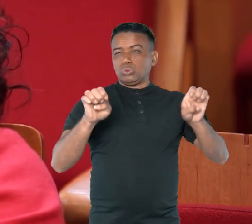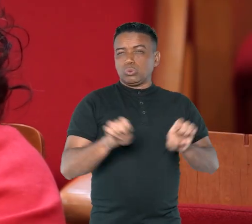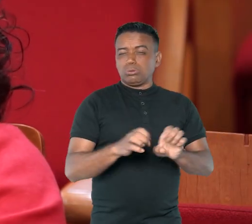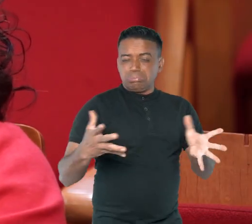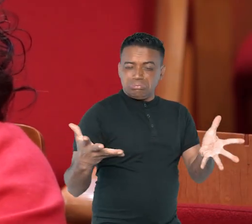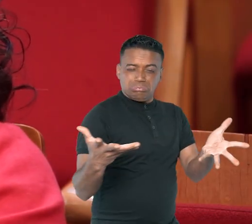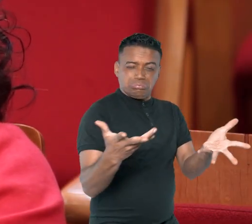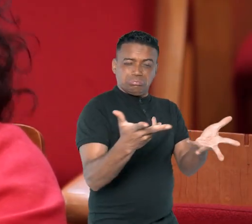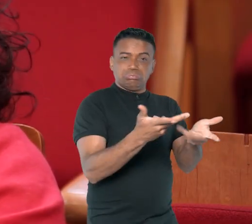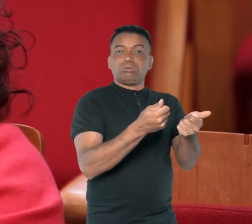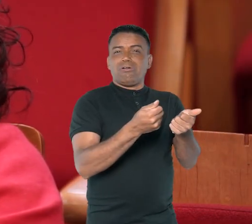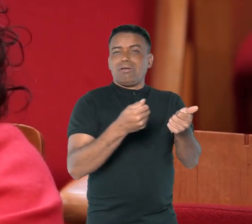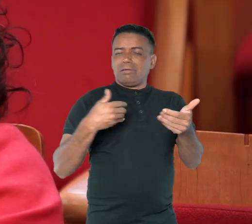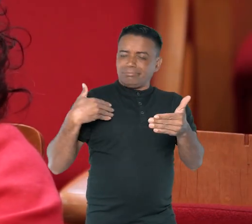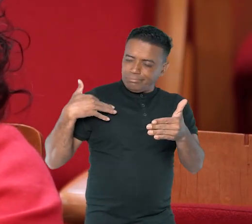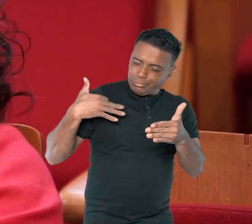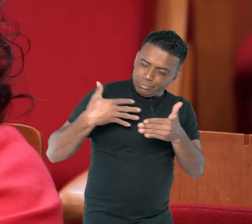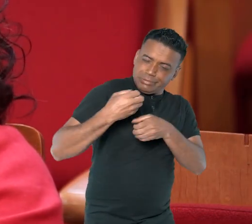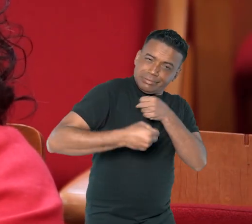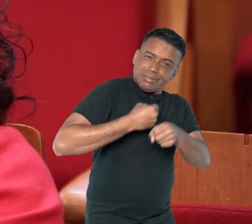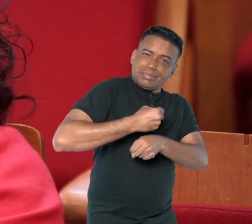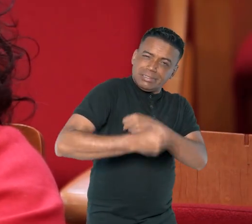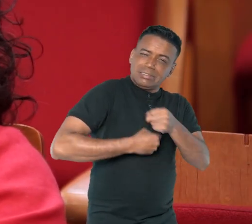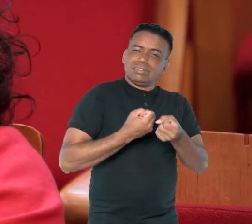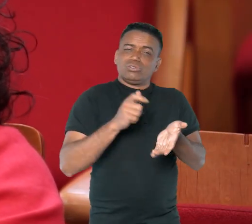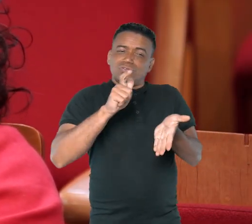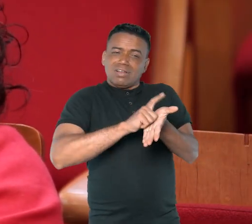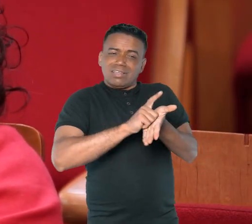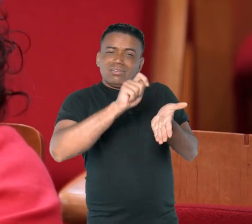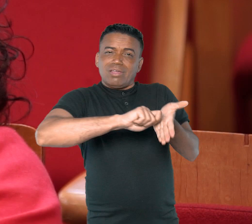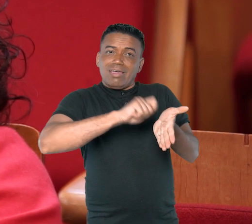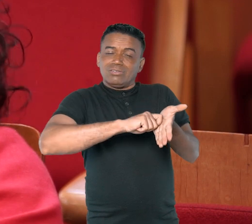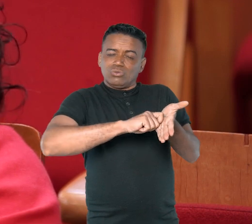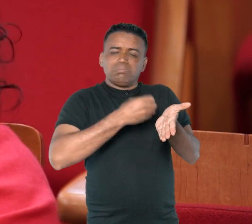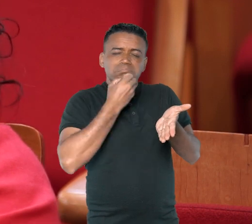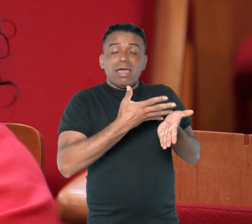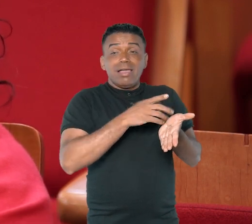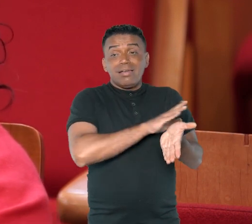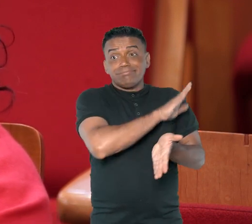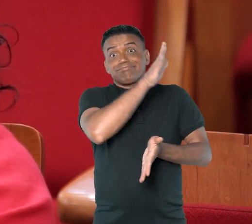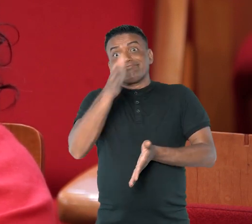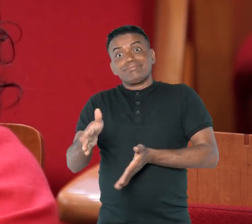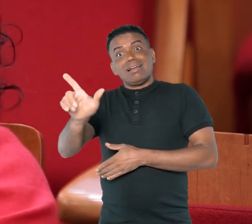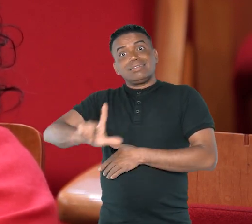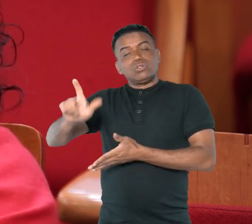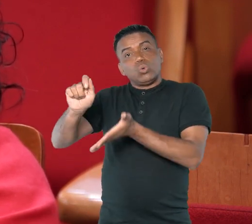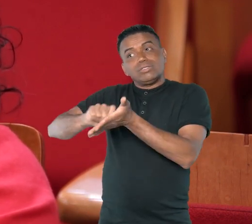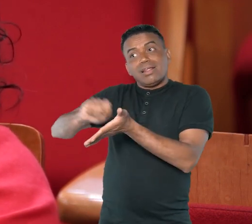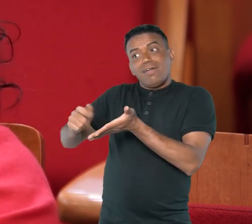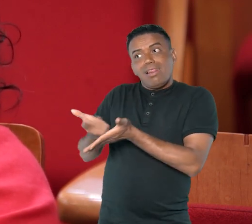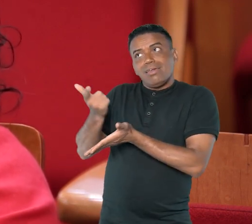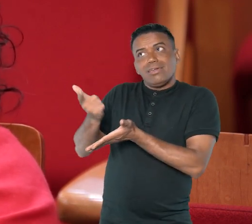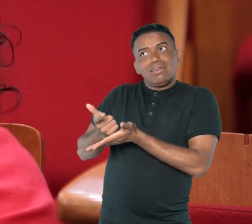estruturada durante tantos anos, né, fazendo isso tão bem, e que de repente começa se aventurando sem saber